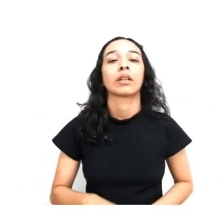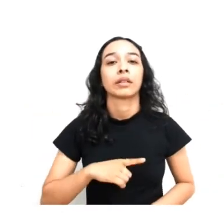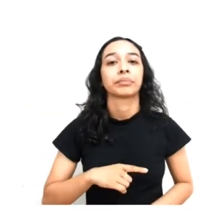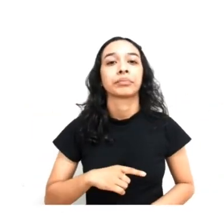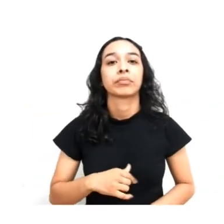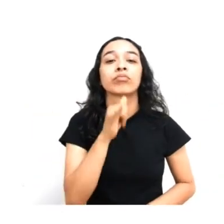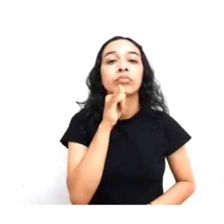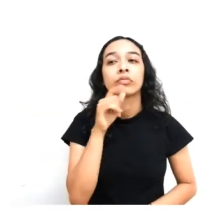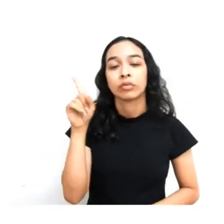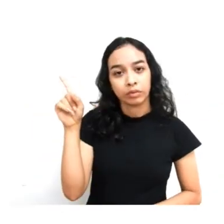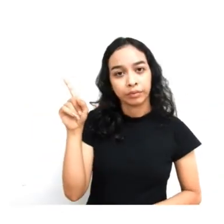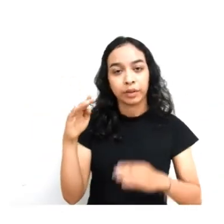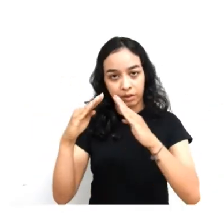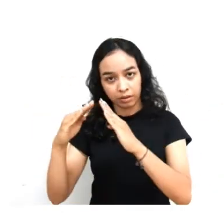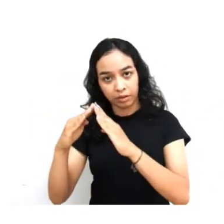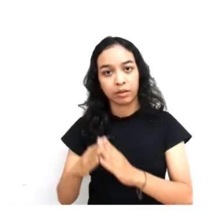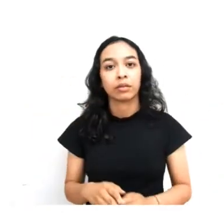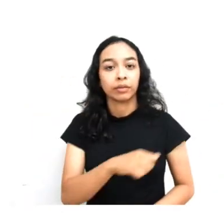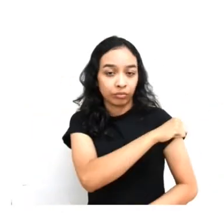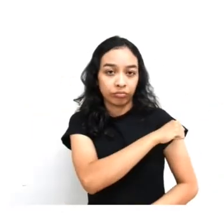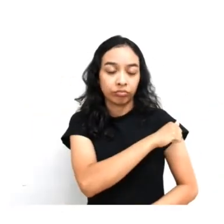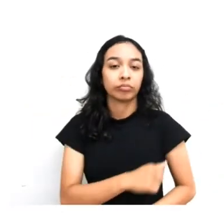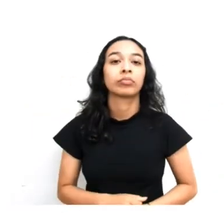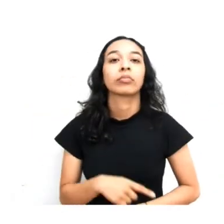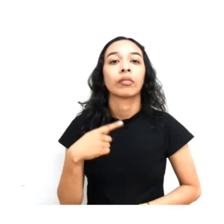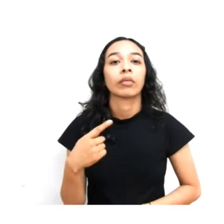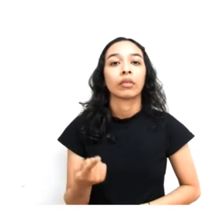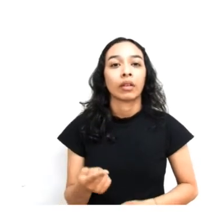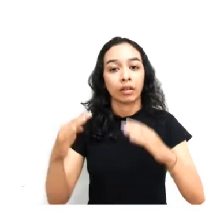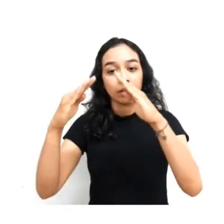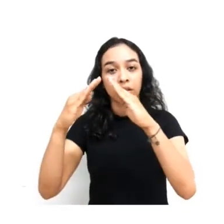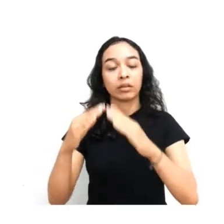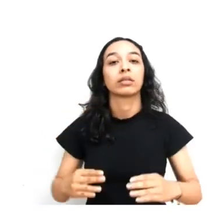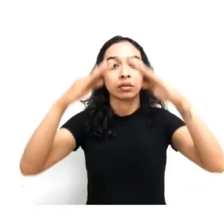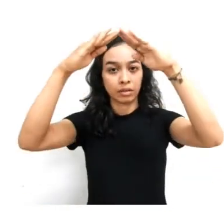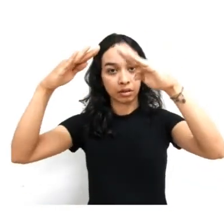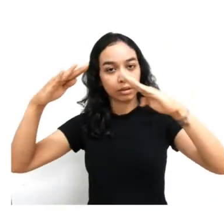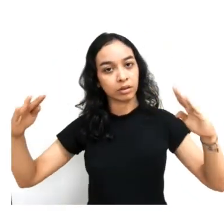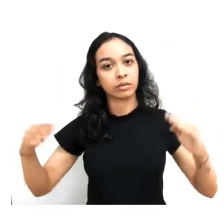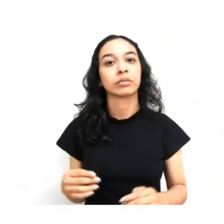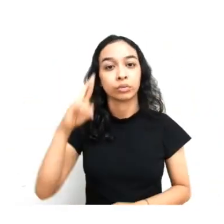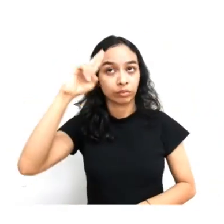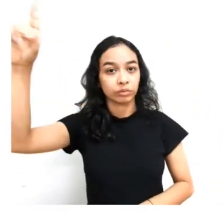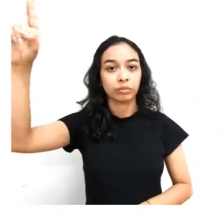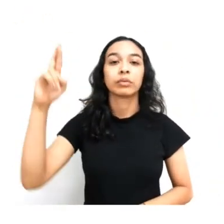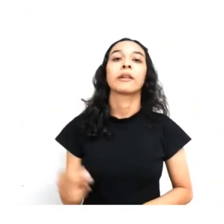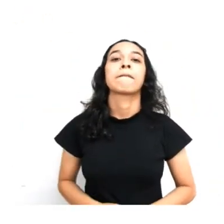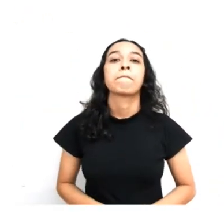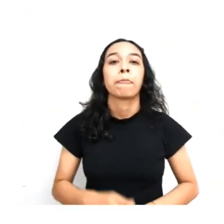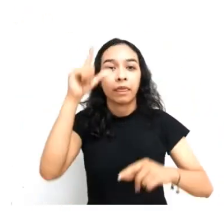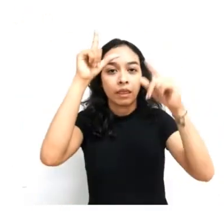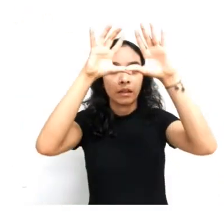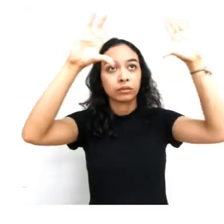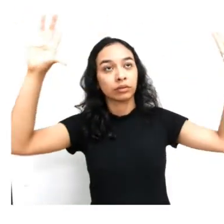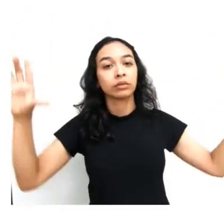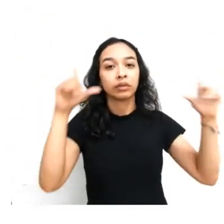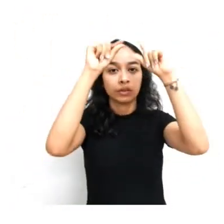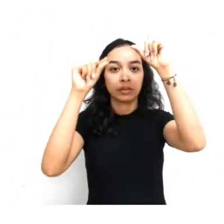da aluna, a grande casa do Senhor, as estrelas do céu.